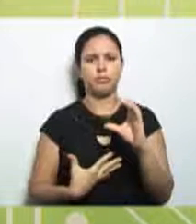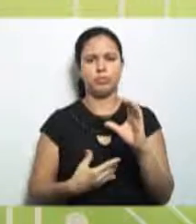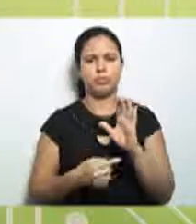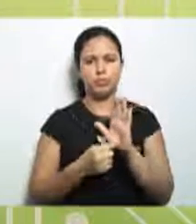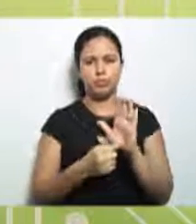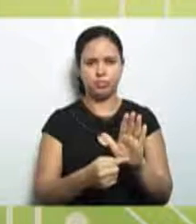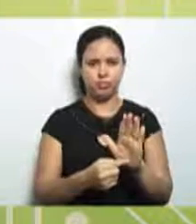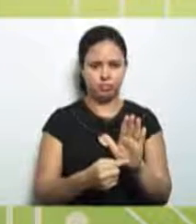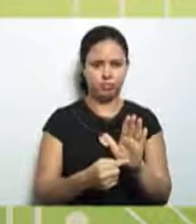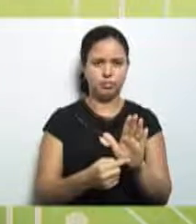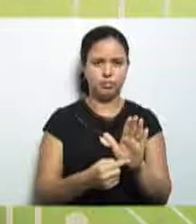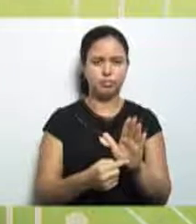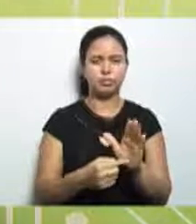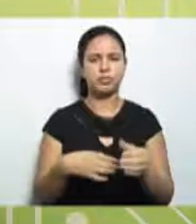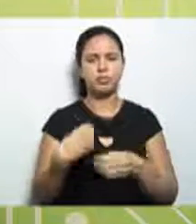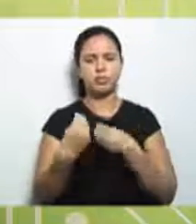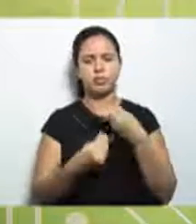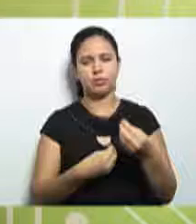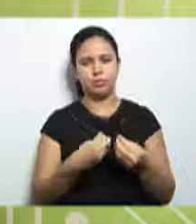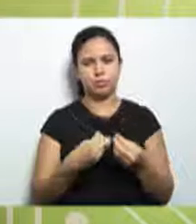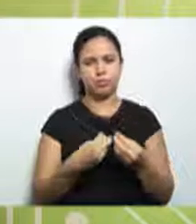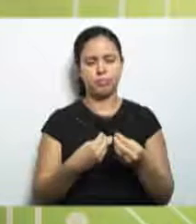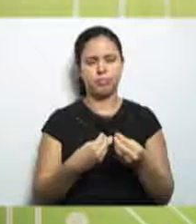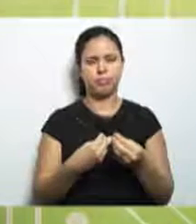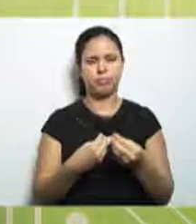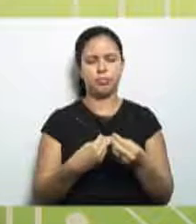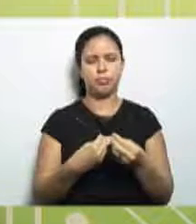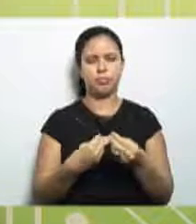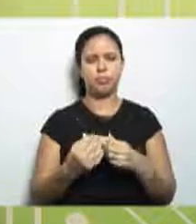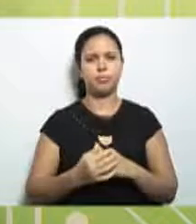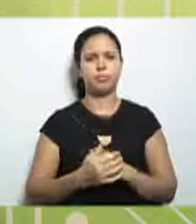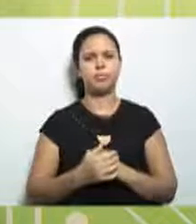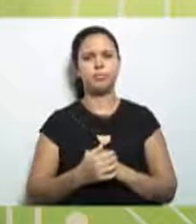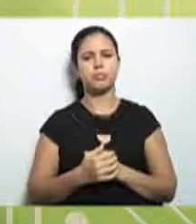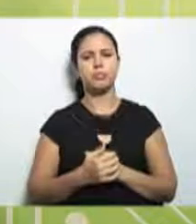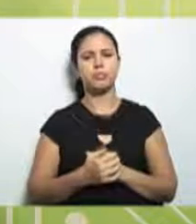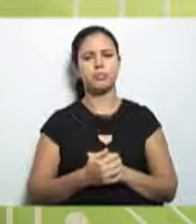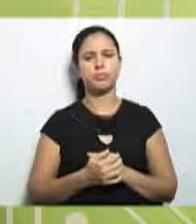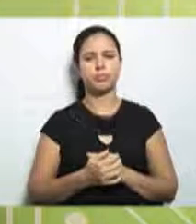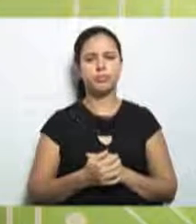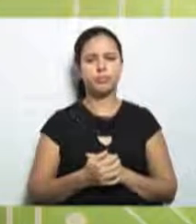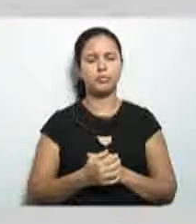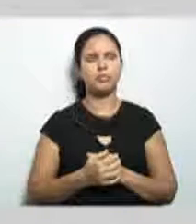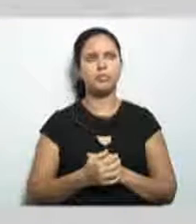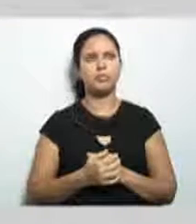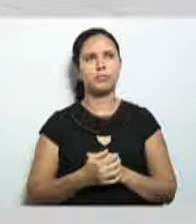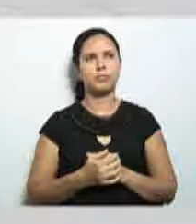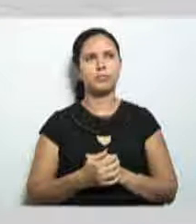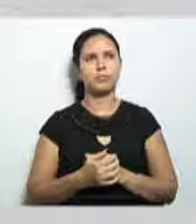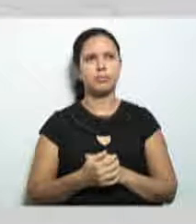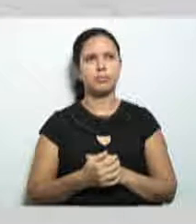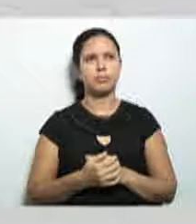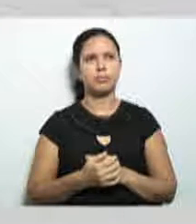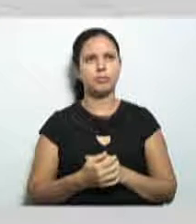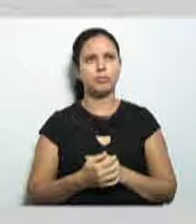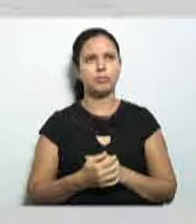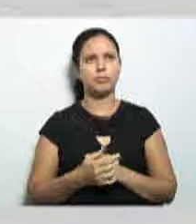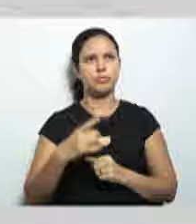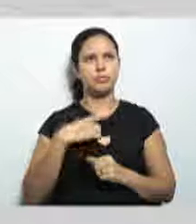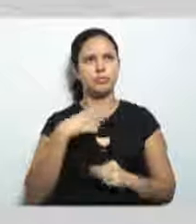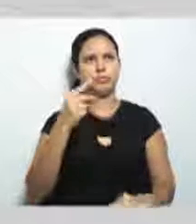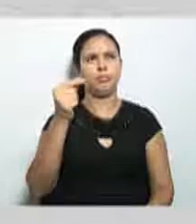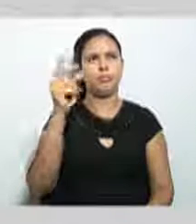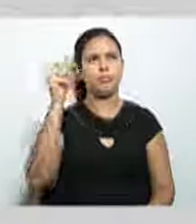modo de produção, formas que ele assumiu lá no passado. Então, a gente tem lá a